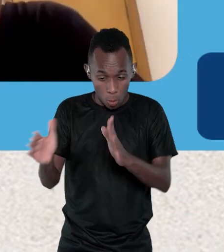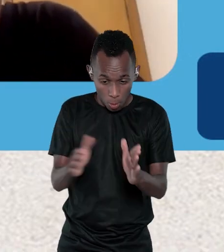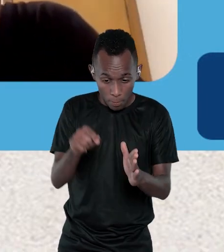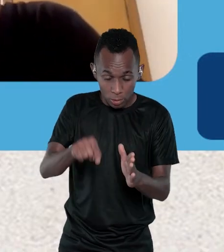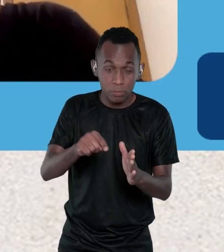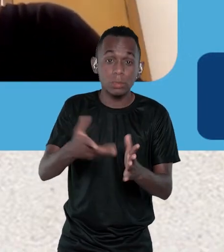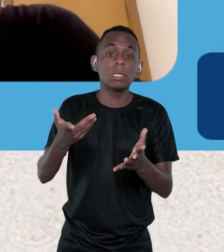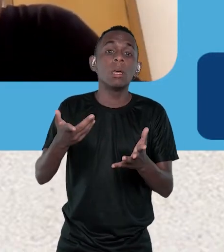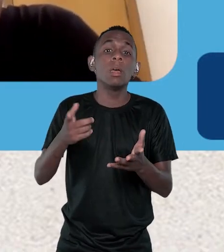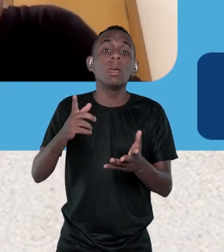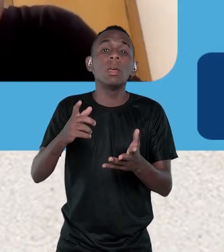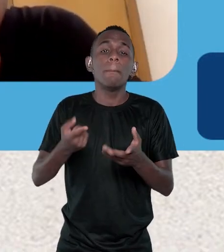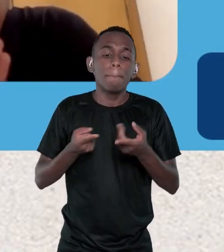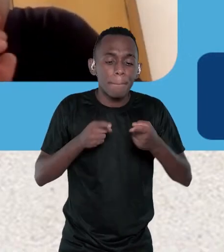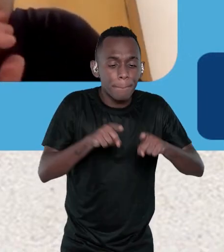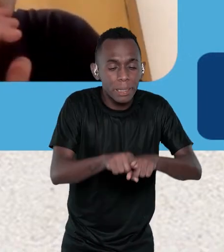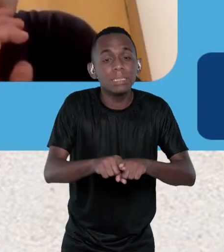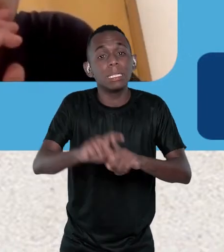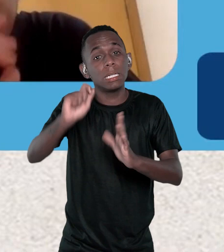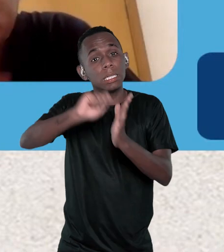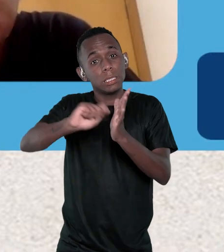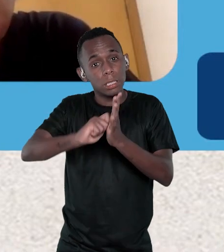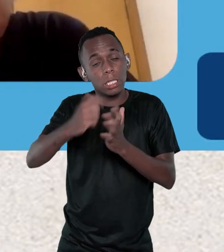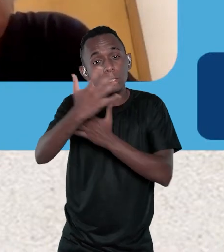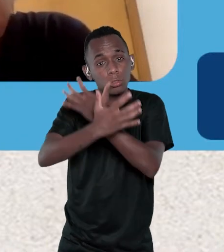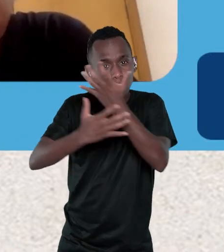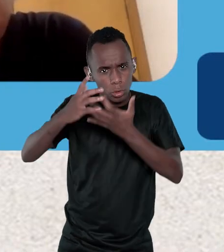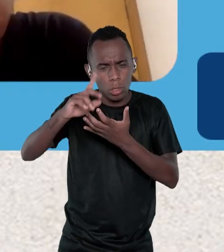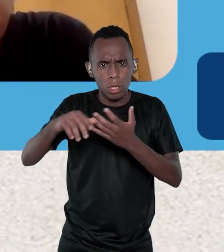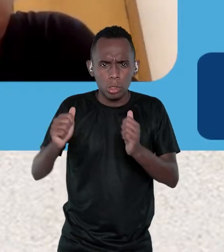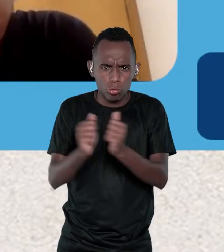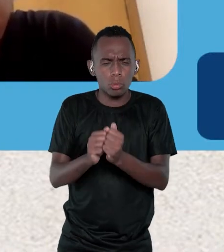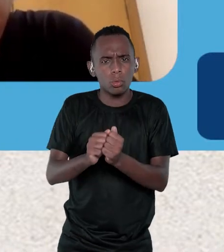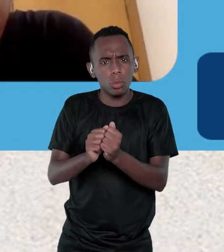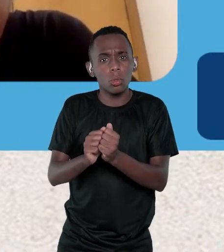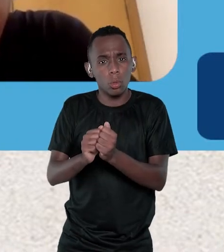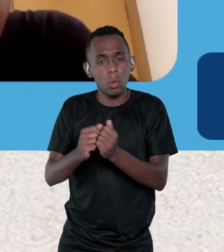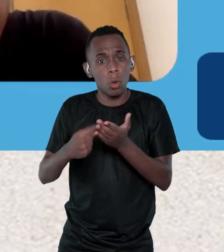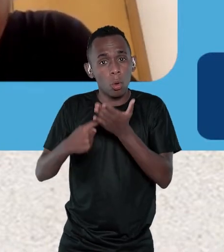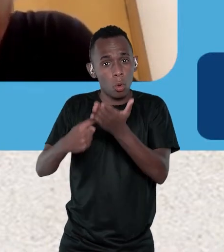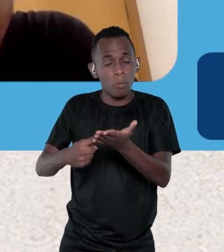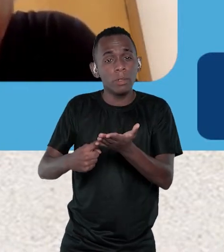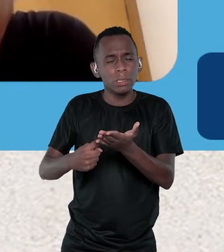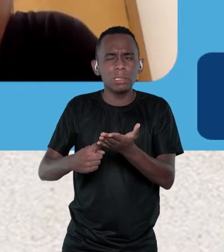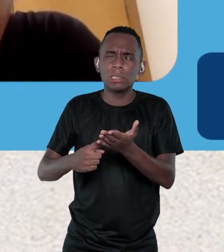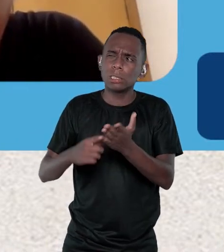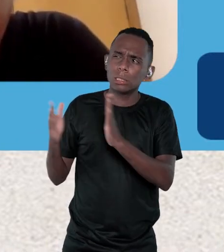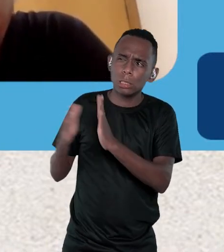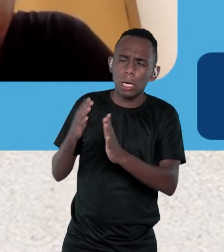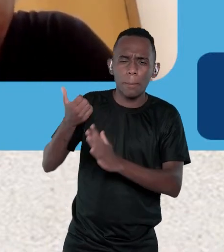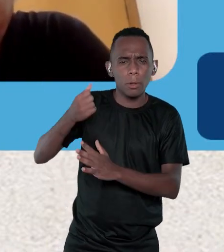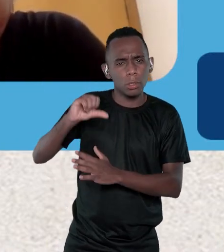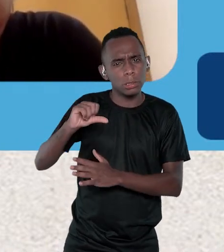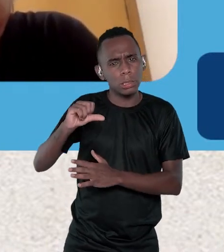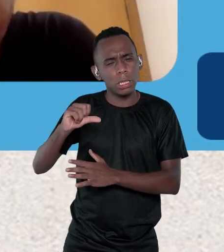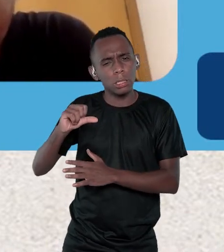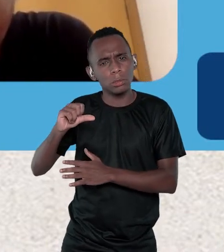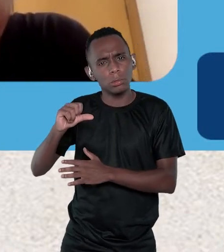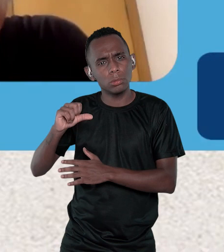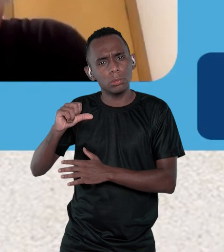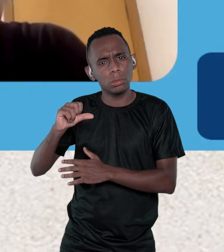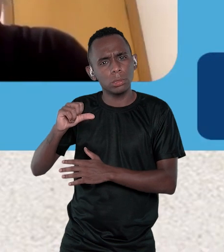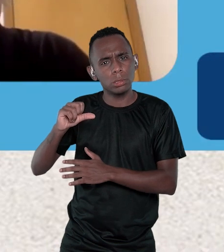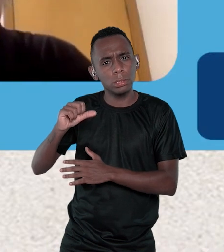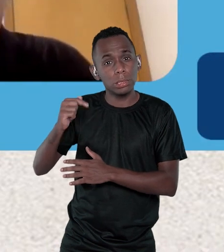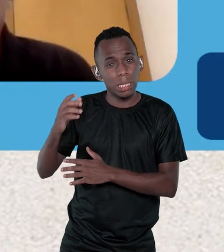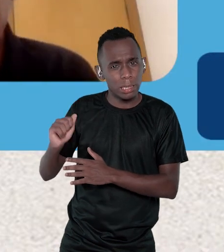ditadura, foi quando você entra como compositor em parceria com a convite, né, do Cilan